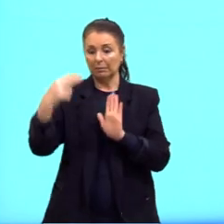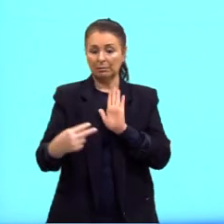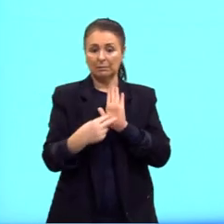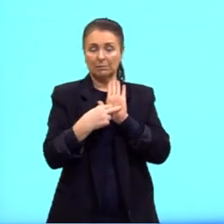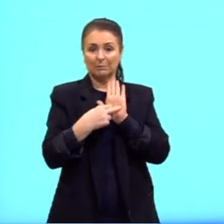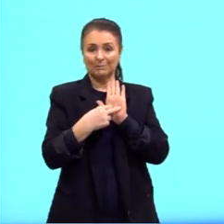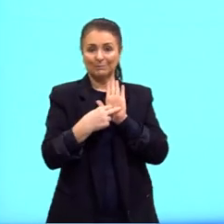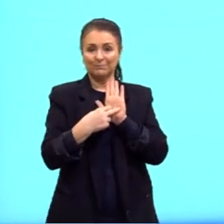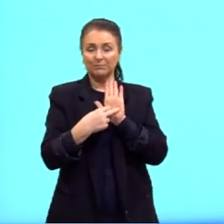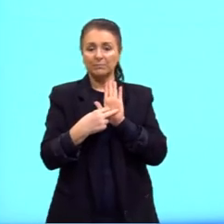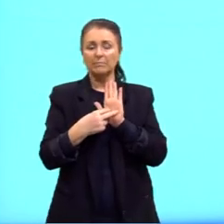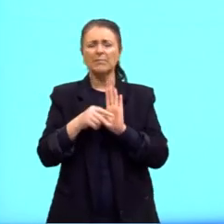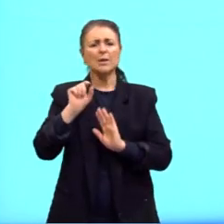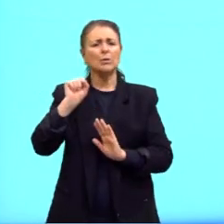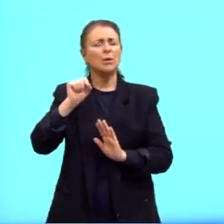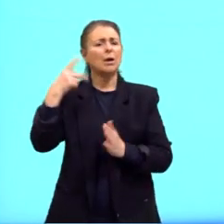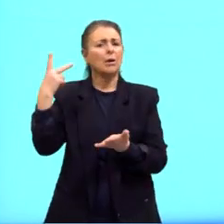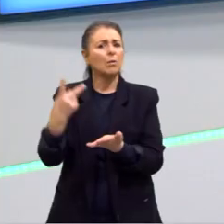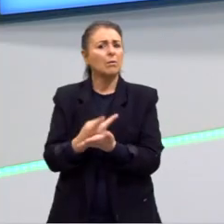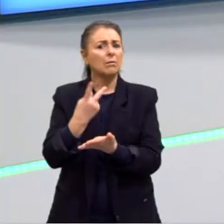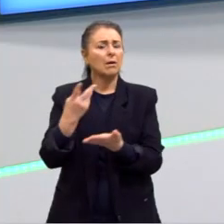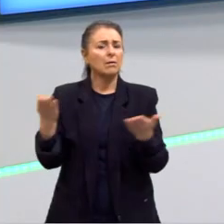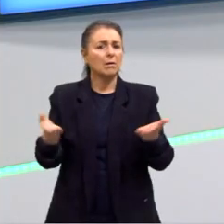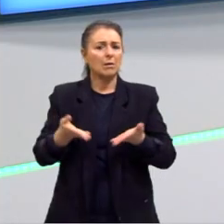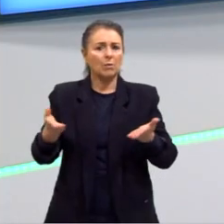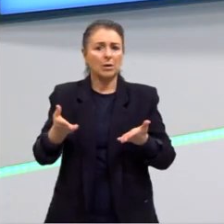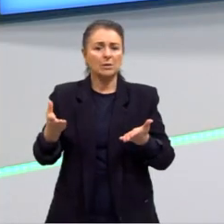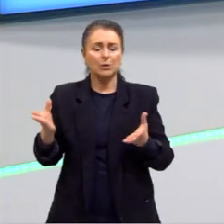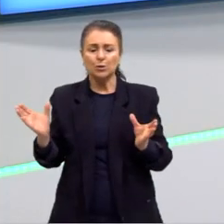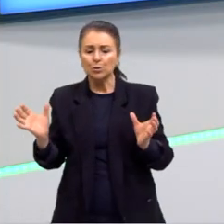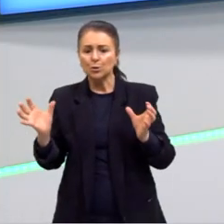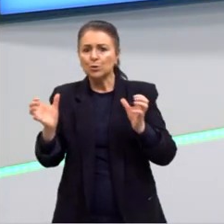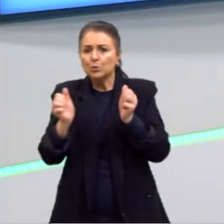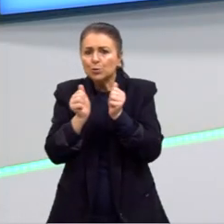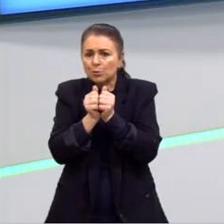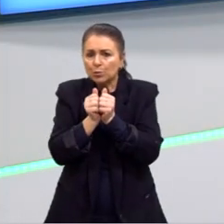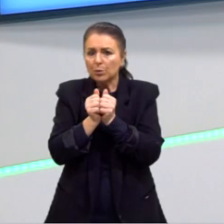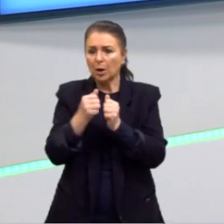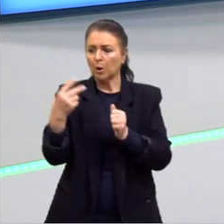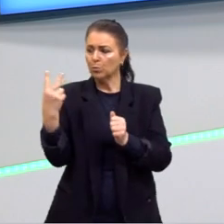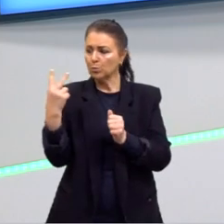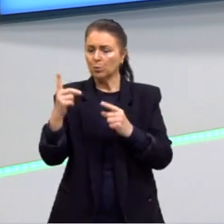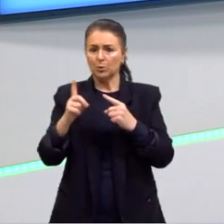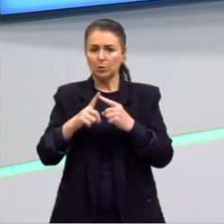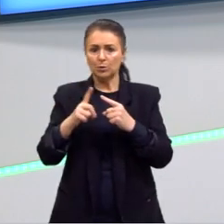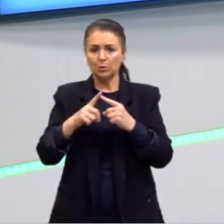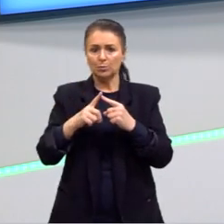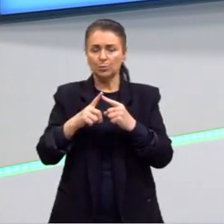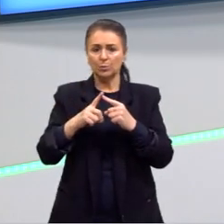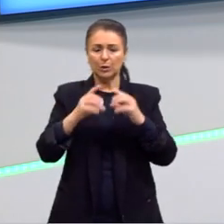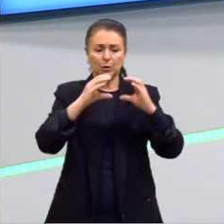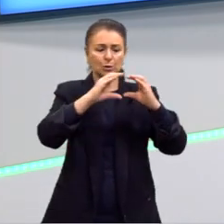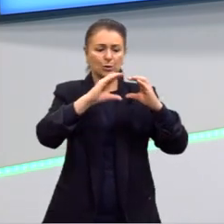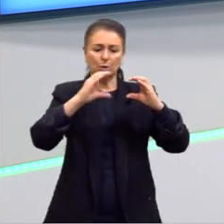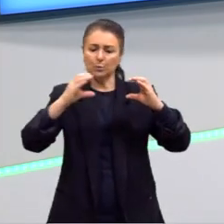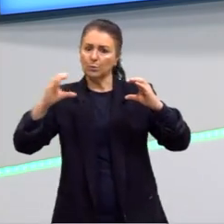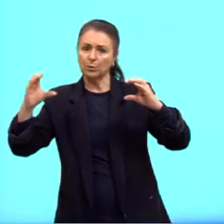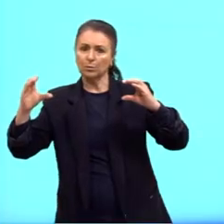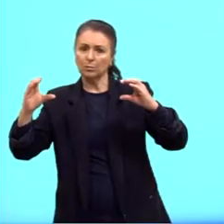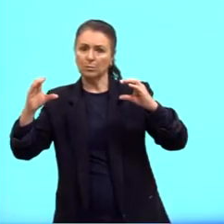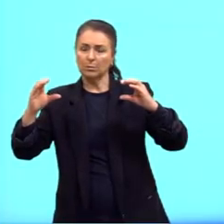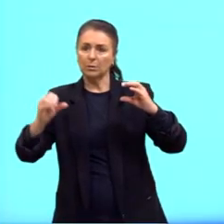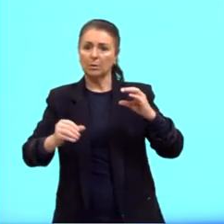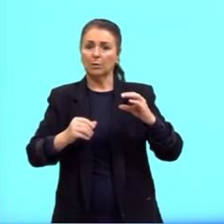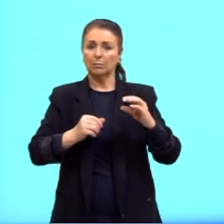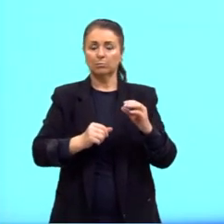bom e o que que acontece Então se a gente junta esses dois tipos de circuitos né a gente tem